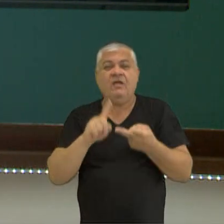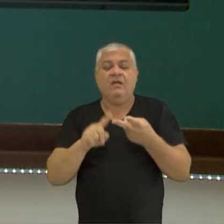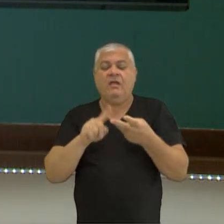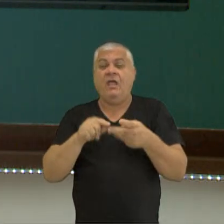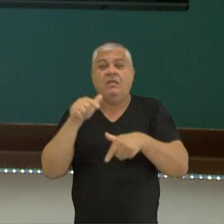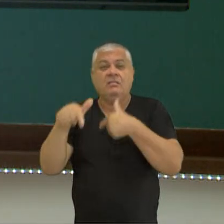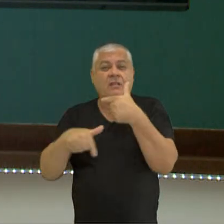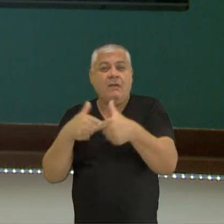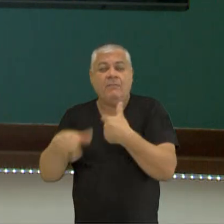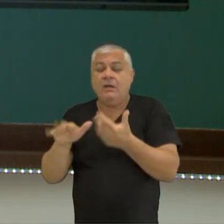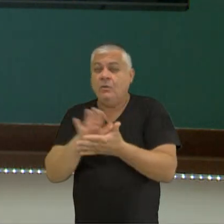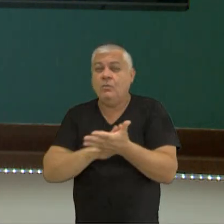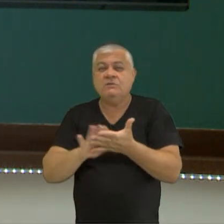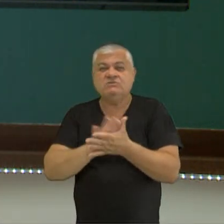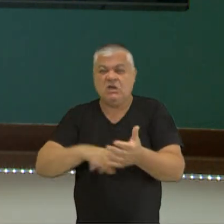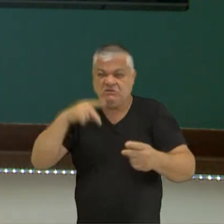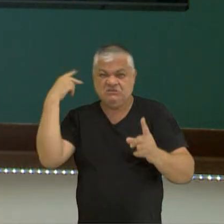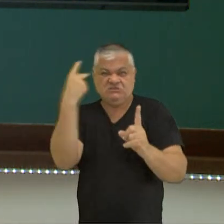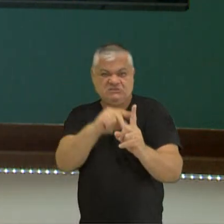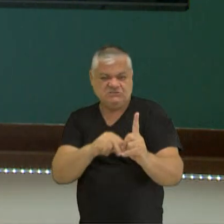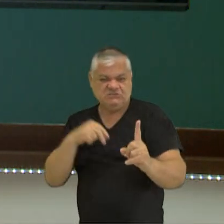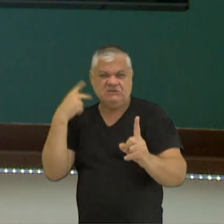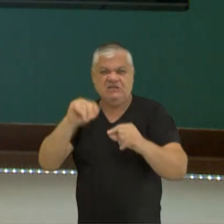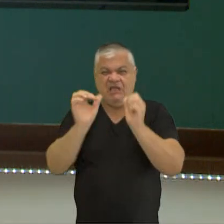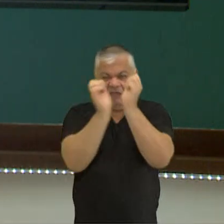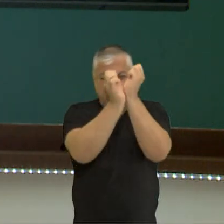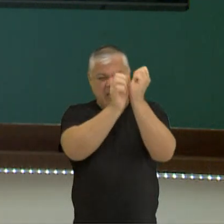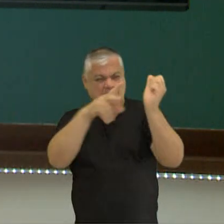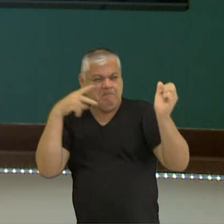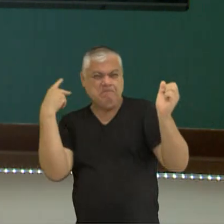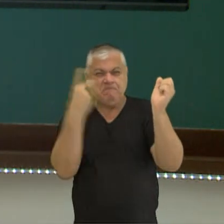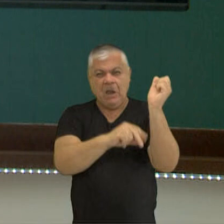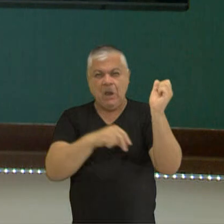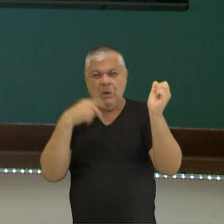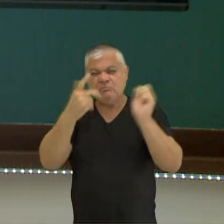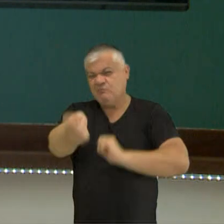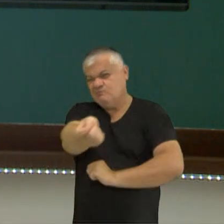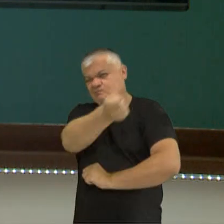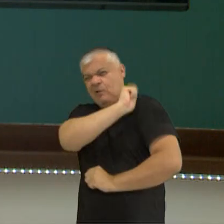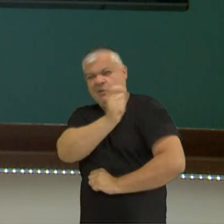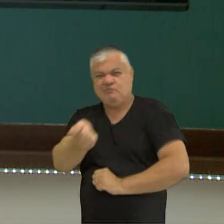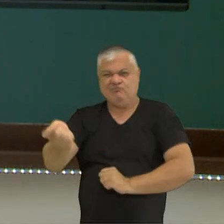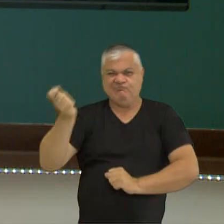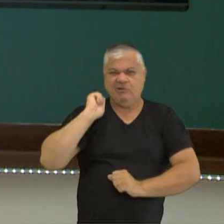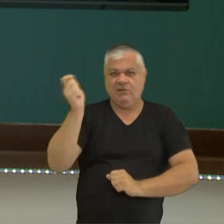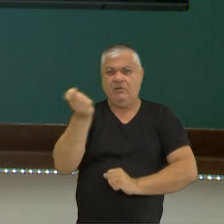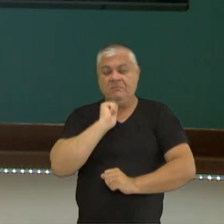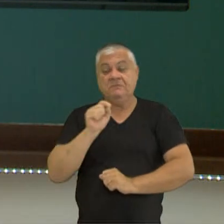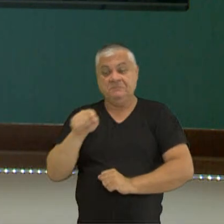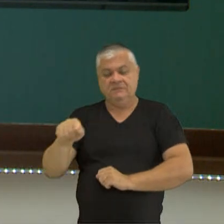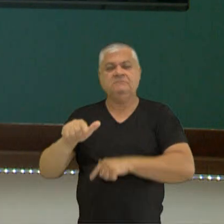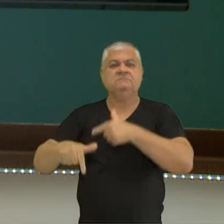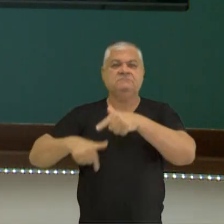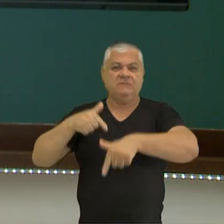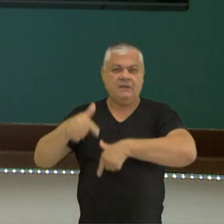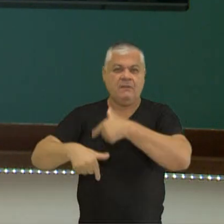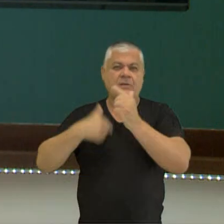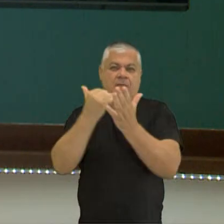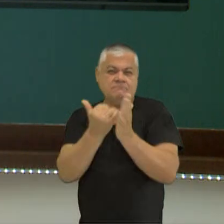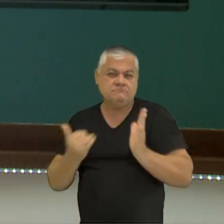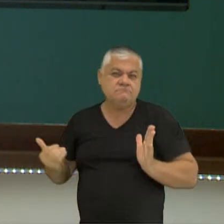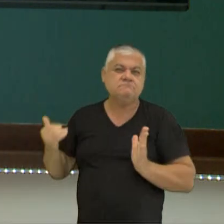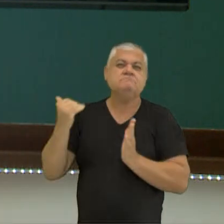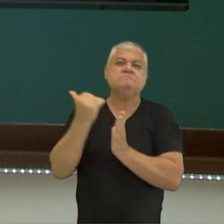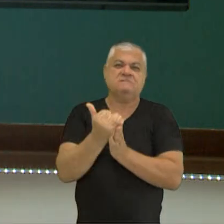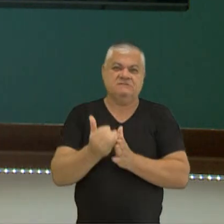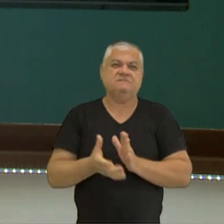de trabalho, além de castigos, açoitamentos, entre outras coisas, para que eles desenvolvessem as atividades, para que eles realizassem